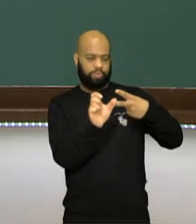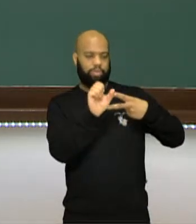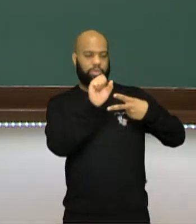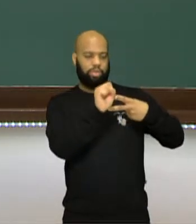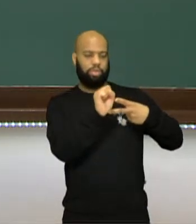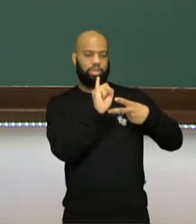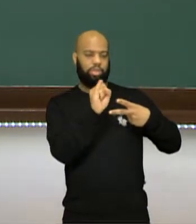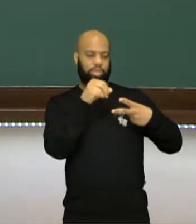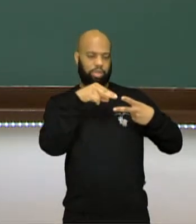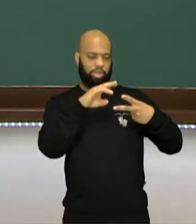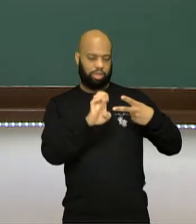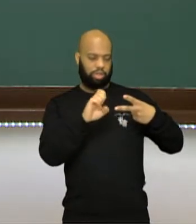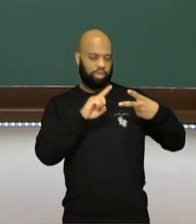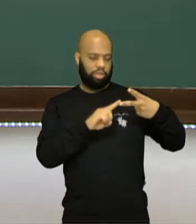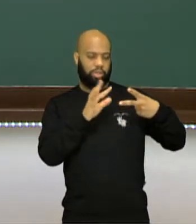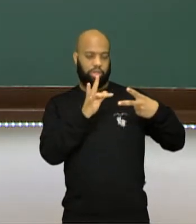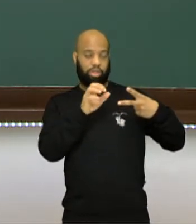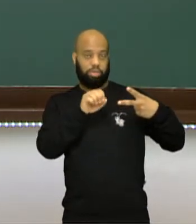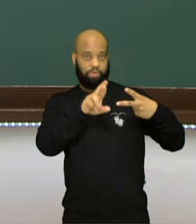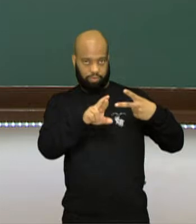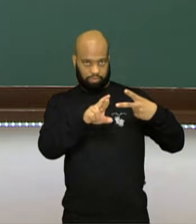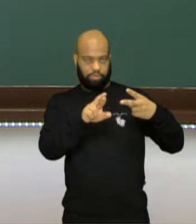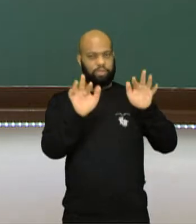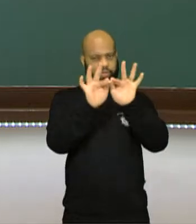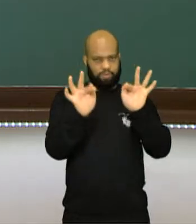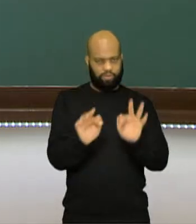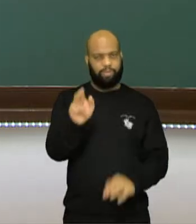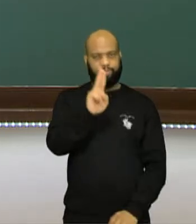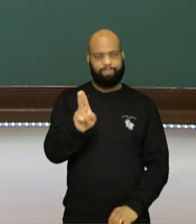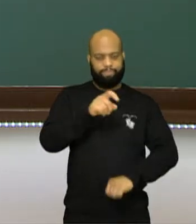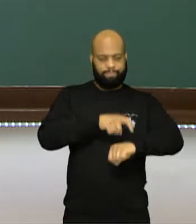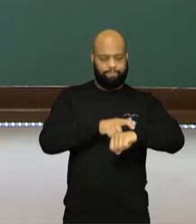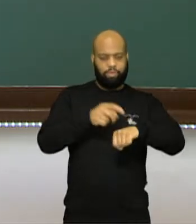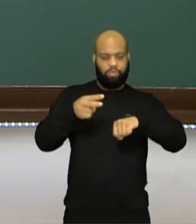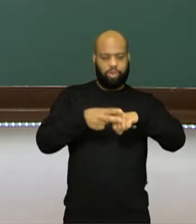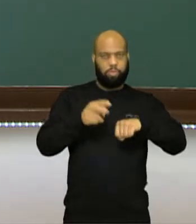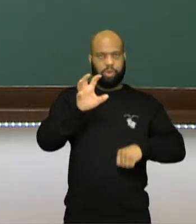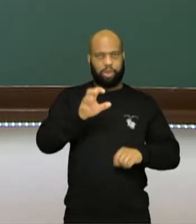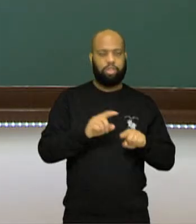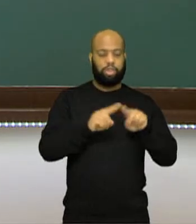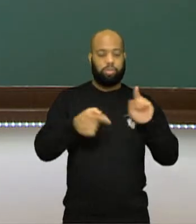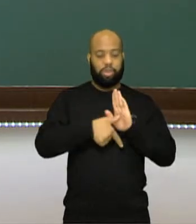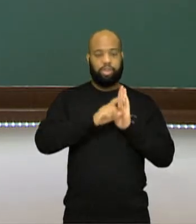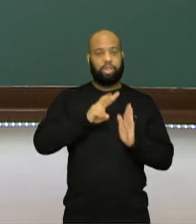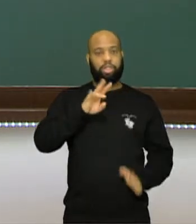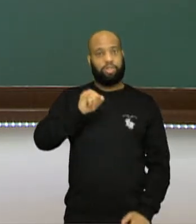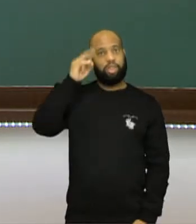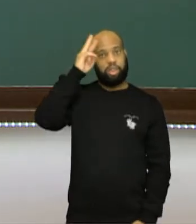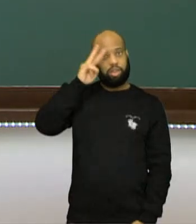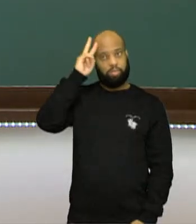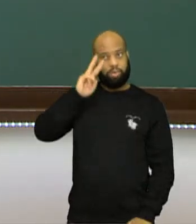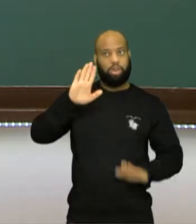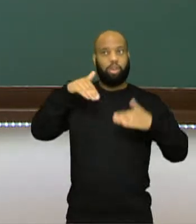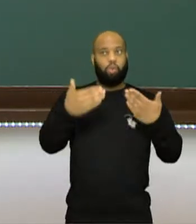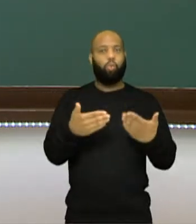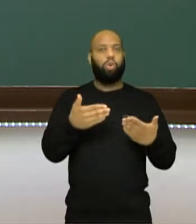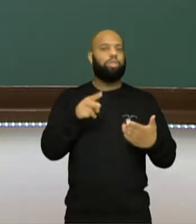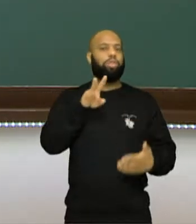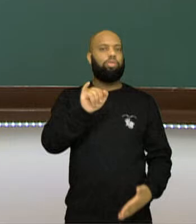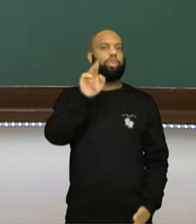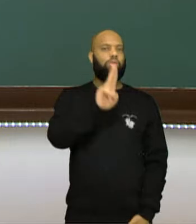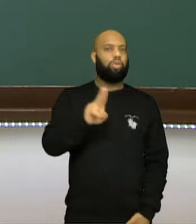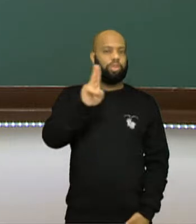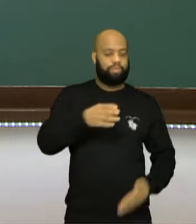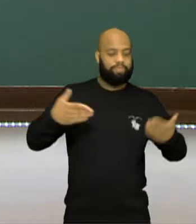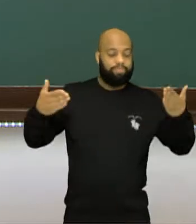since em frases utilizadas desse tempo verbal. Mas antes vamos relembrar em que circunstância que a gente utiliza o present